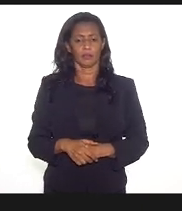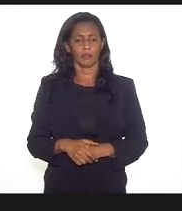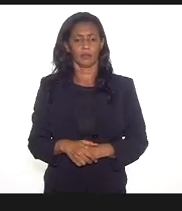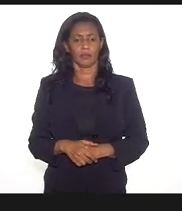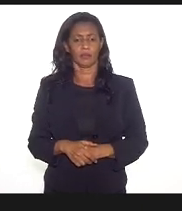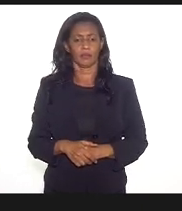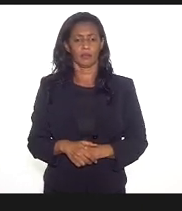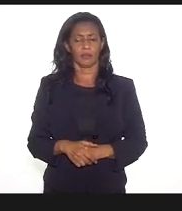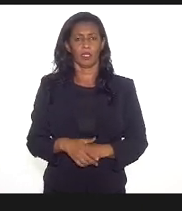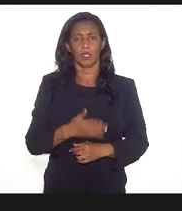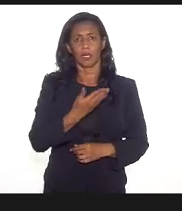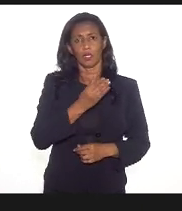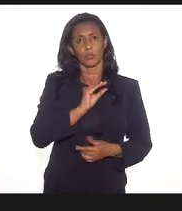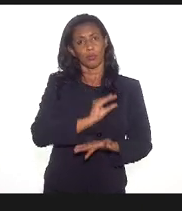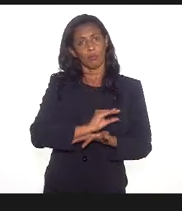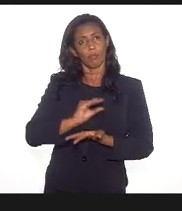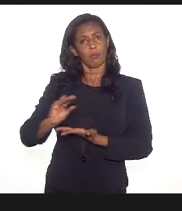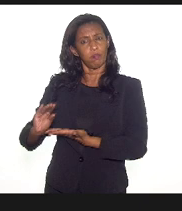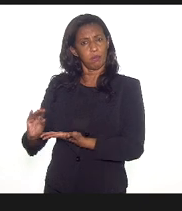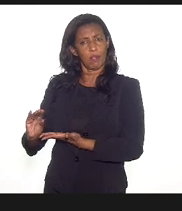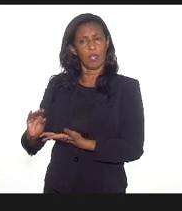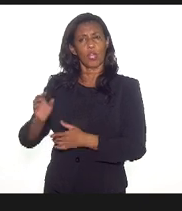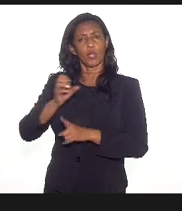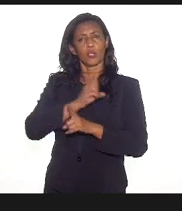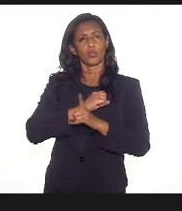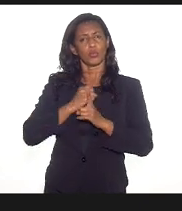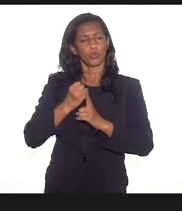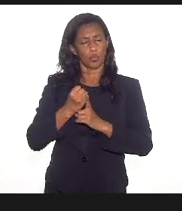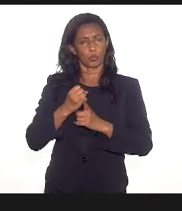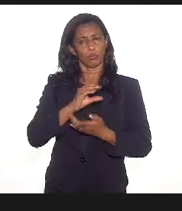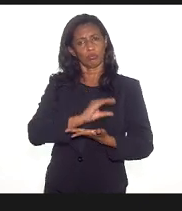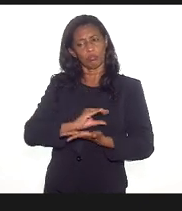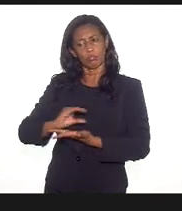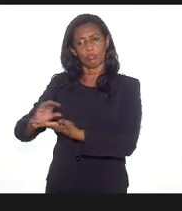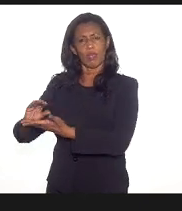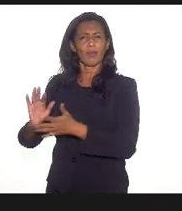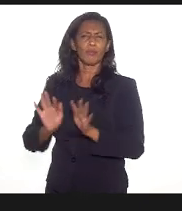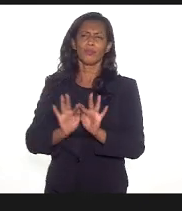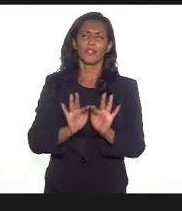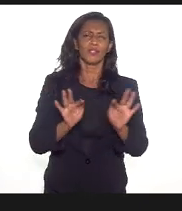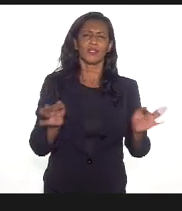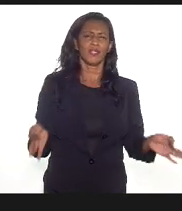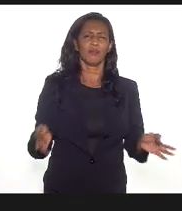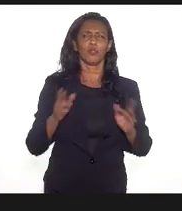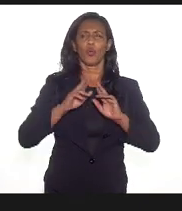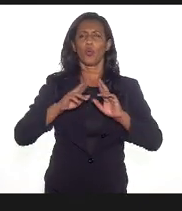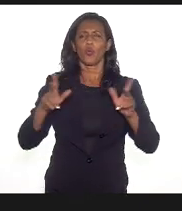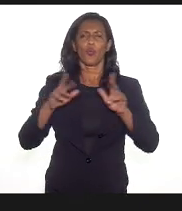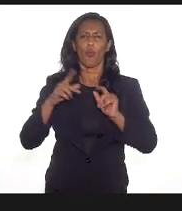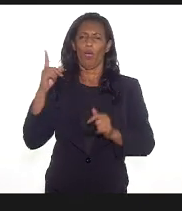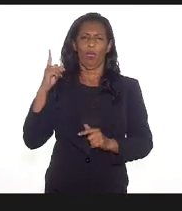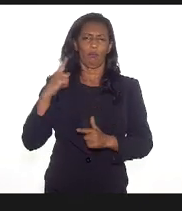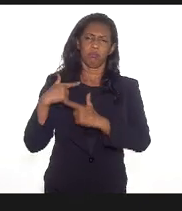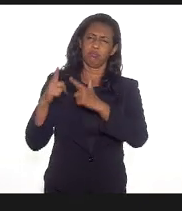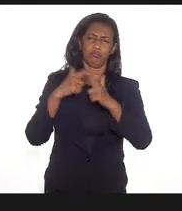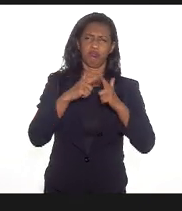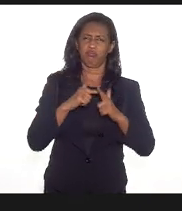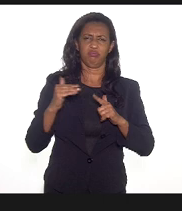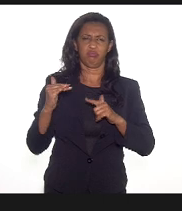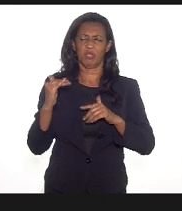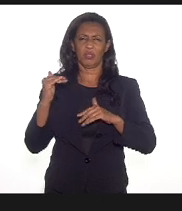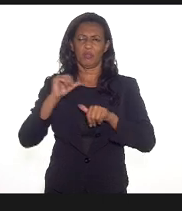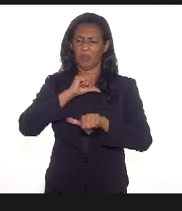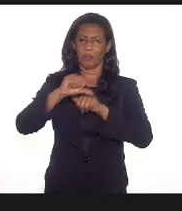de um benefício socioassistencial mesmo. É como disse o Luiz Paulo, é muito simples, não é nenhum bicho de sete cabeças, não vai